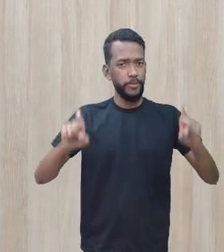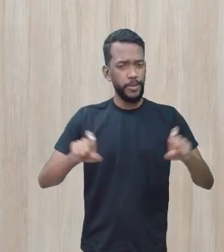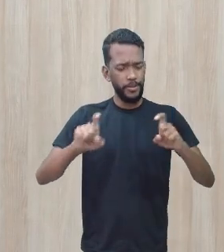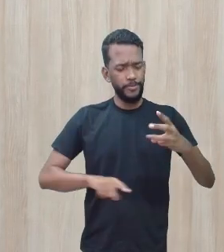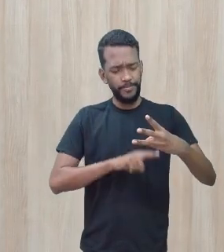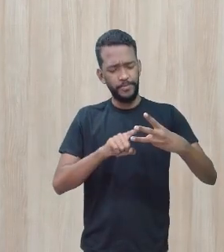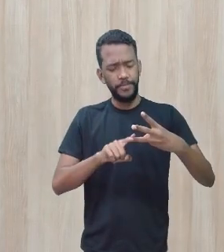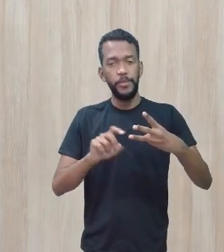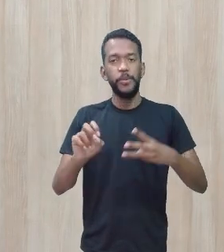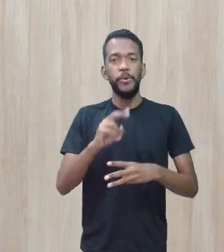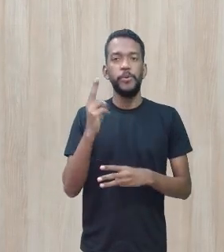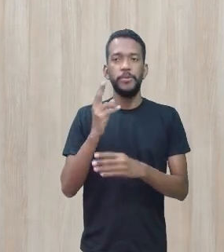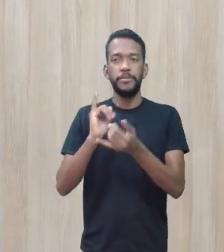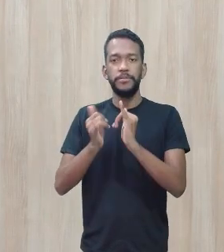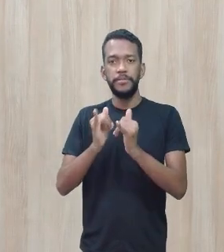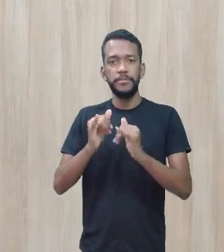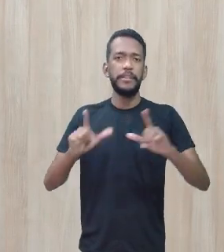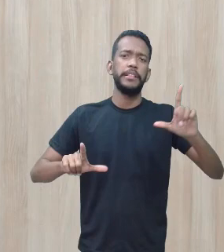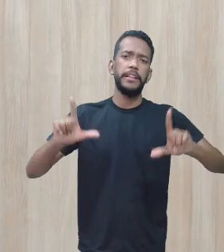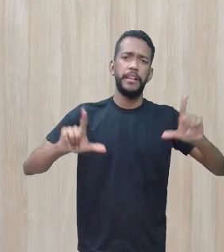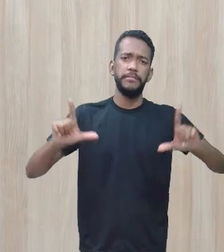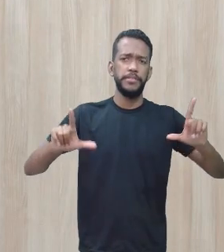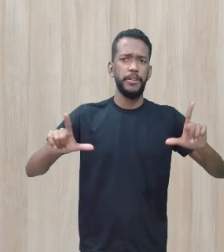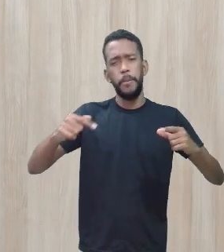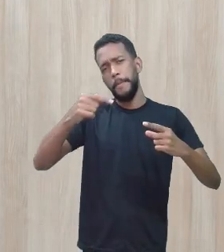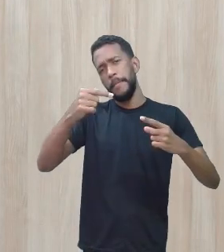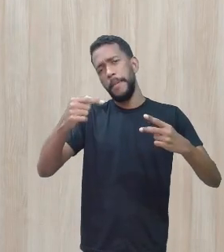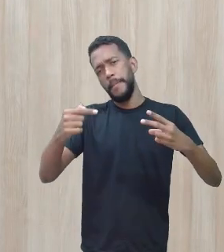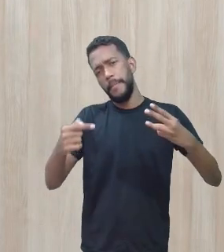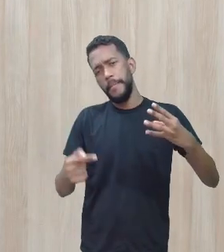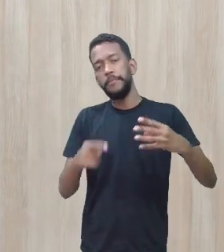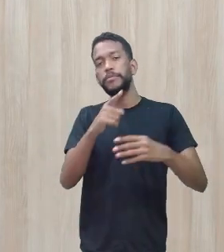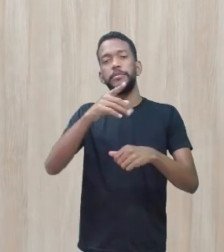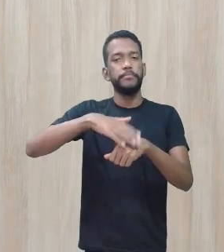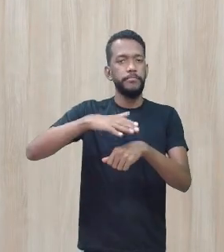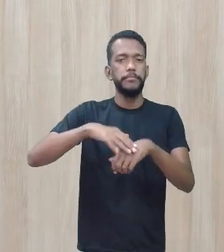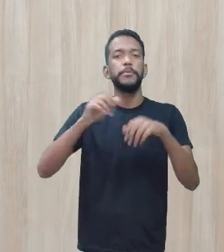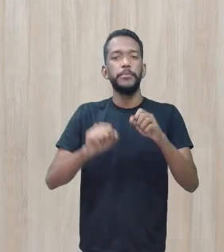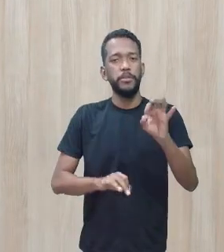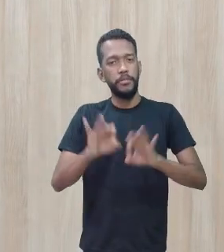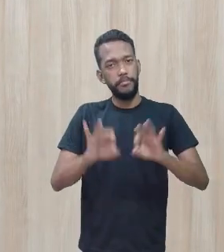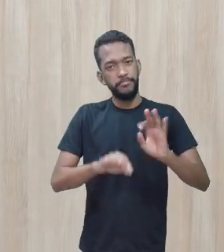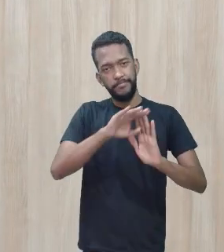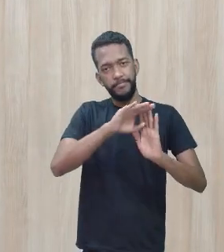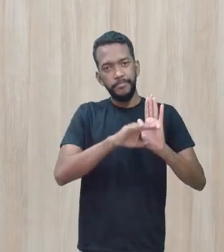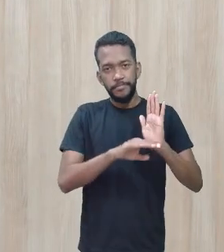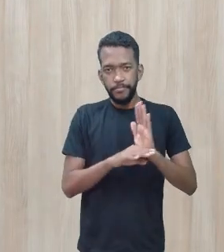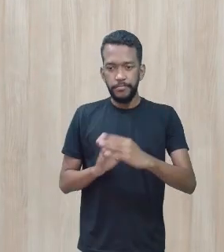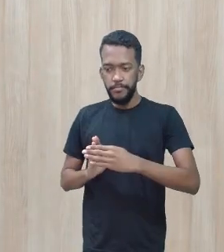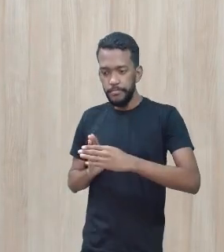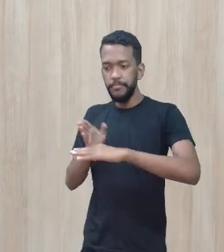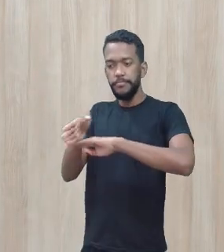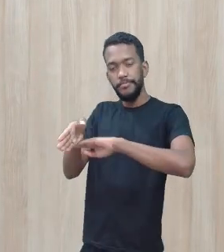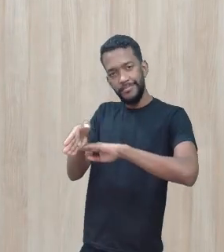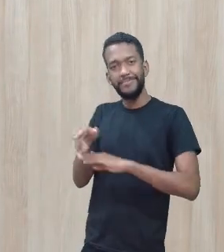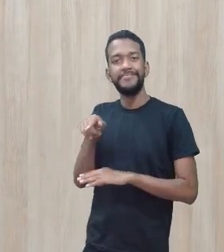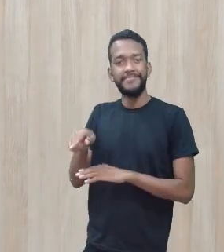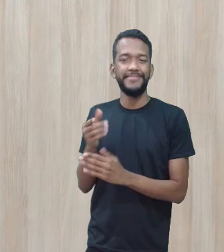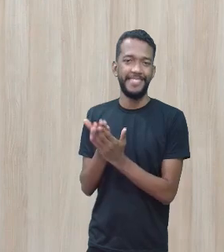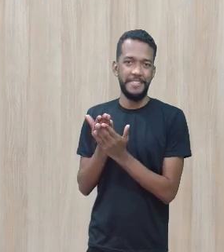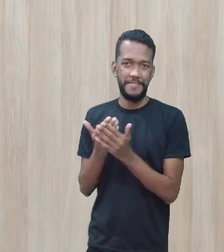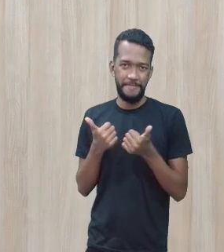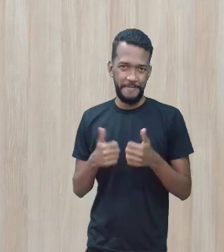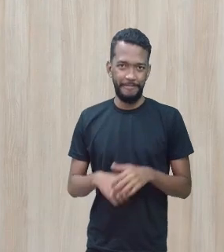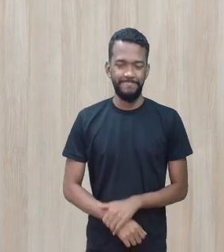pode assistir pela televisão, você pode ter a organização da sua rotina através do acesso a essa aula, tá